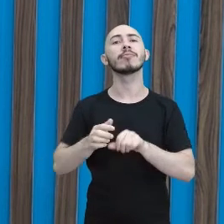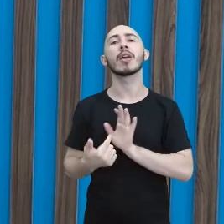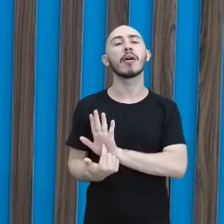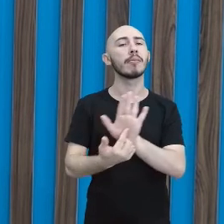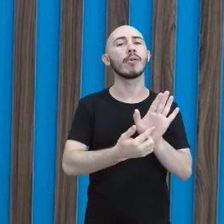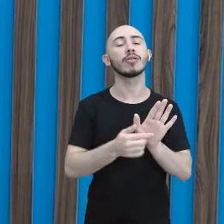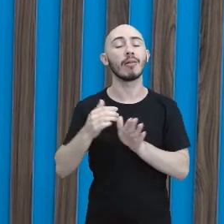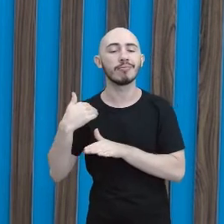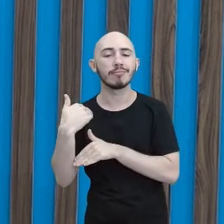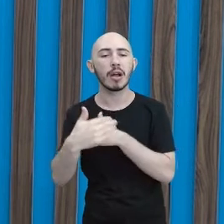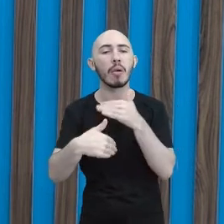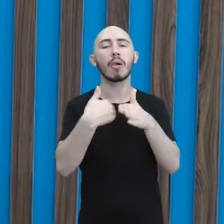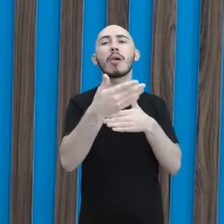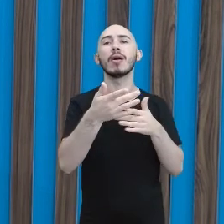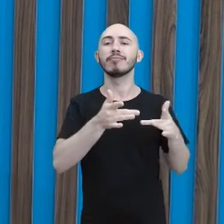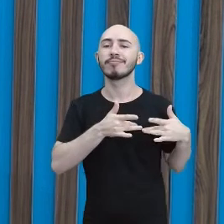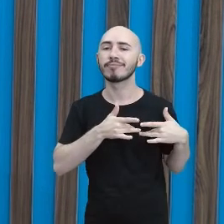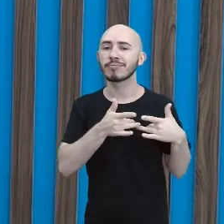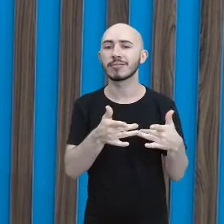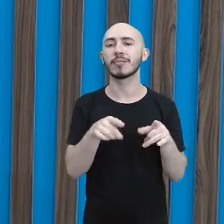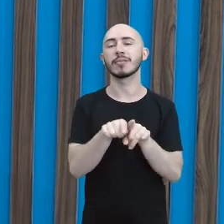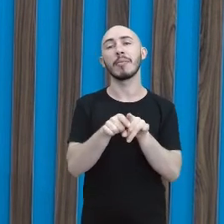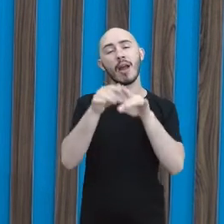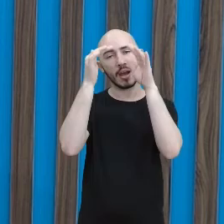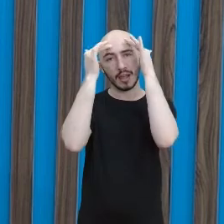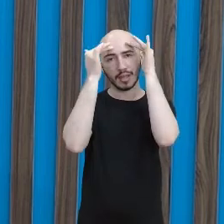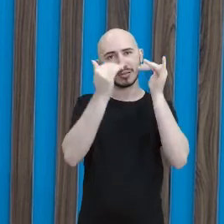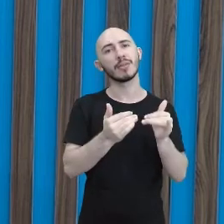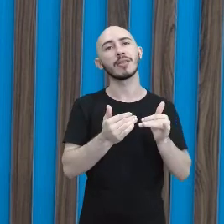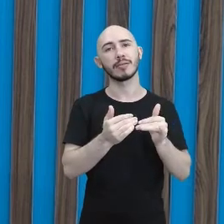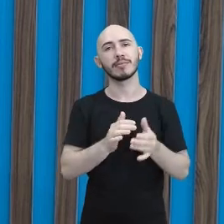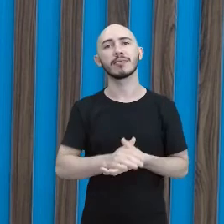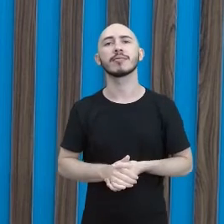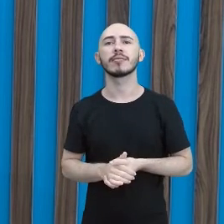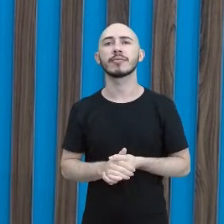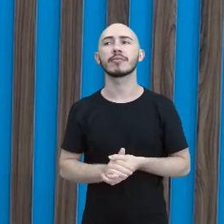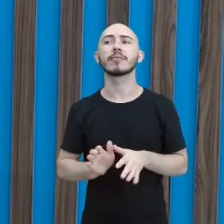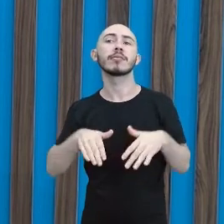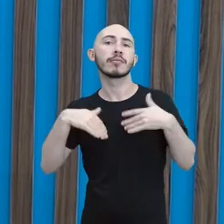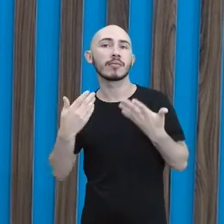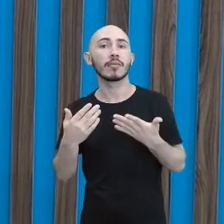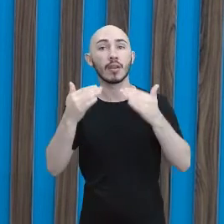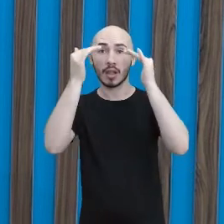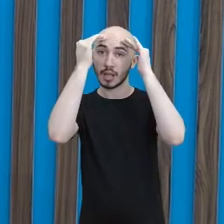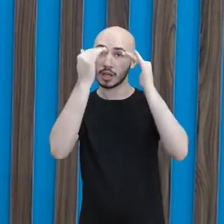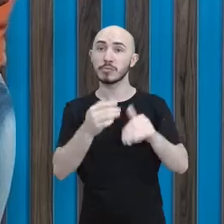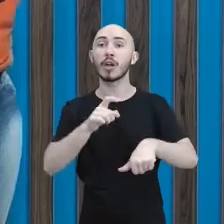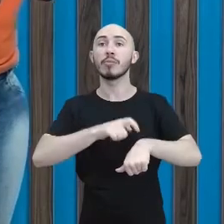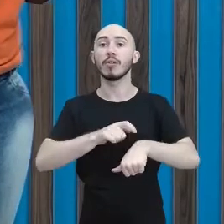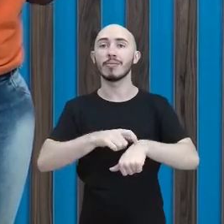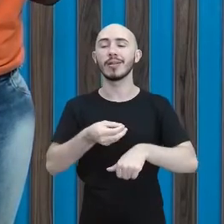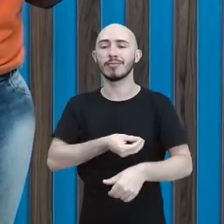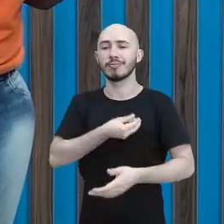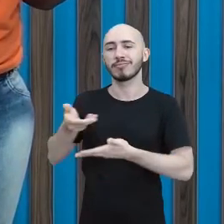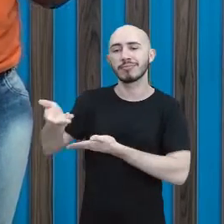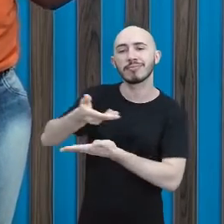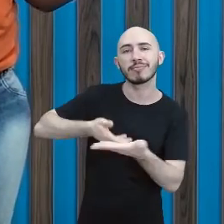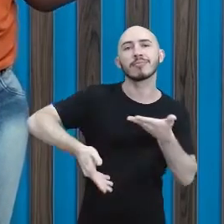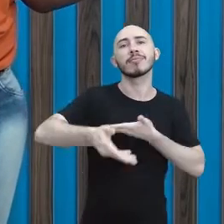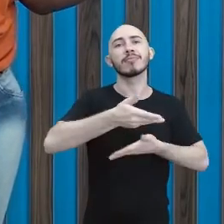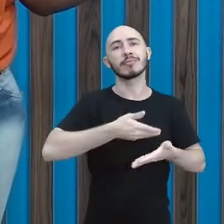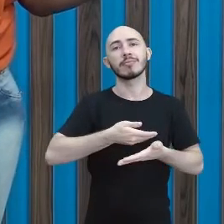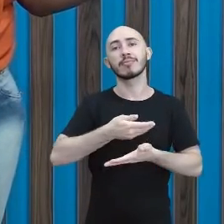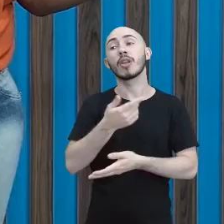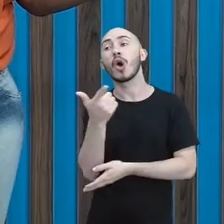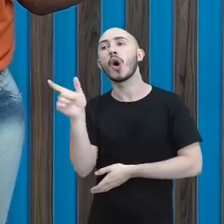retrata crescimento, solidariedade, respeito. E respeito nesse momento de convivência com o outro. O que é que o